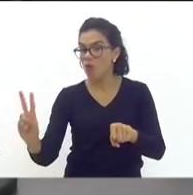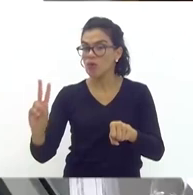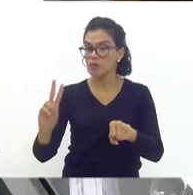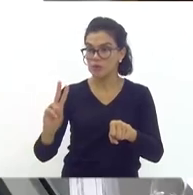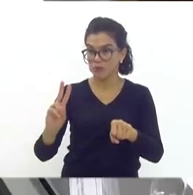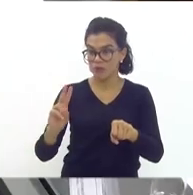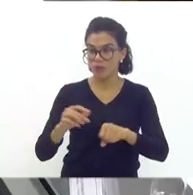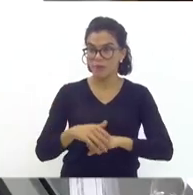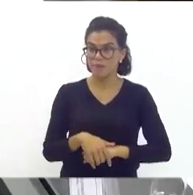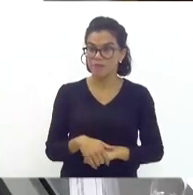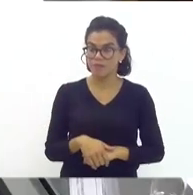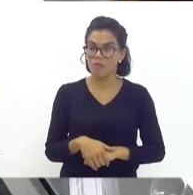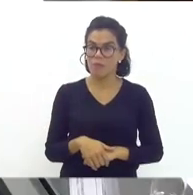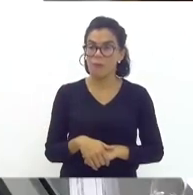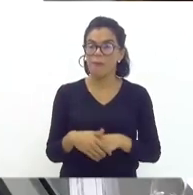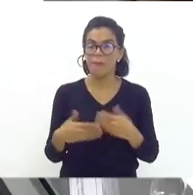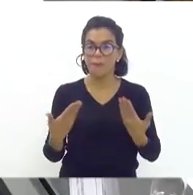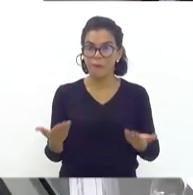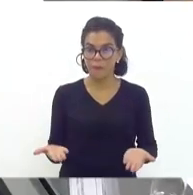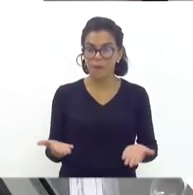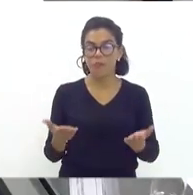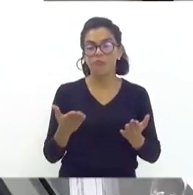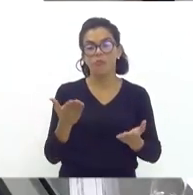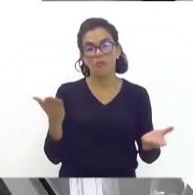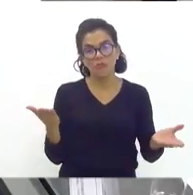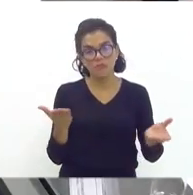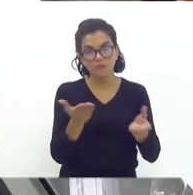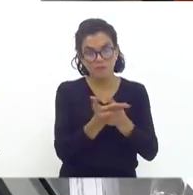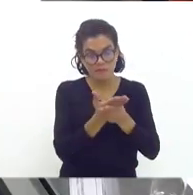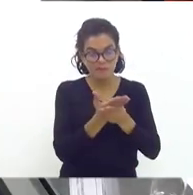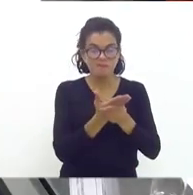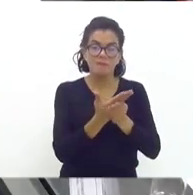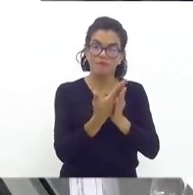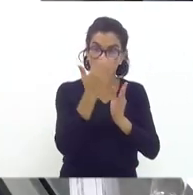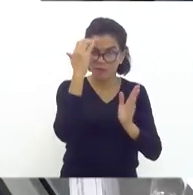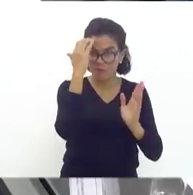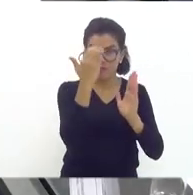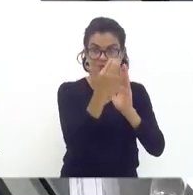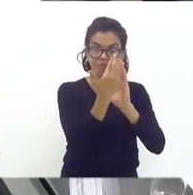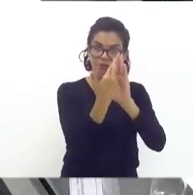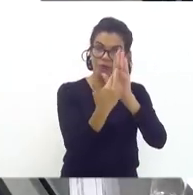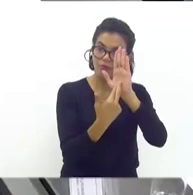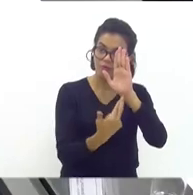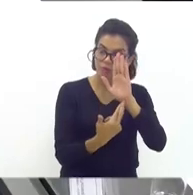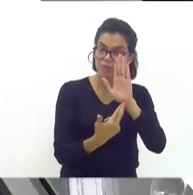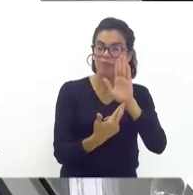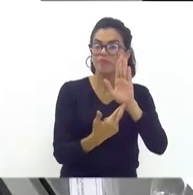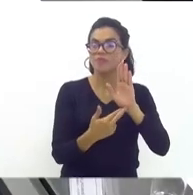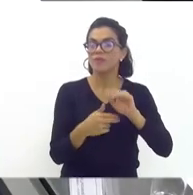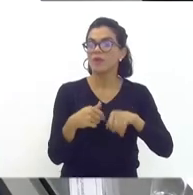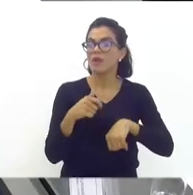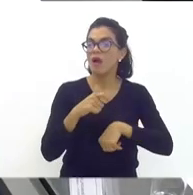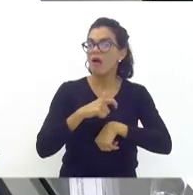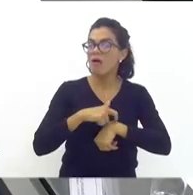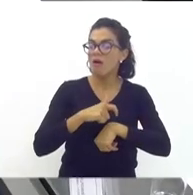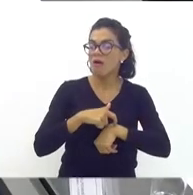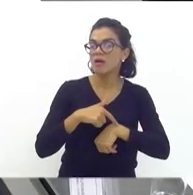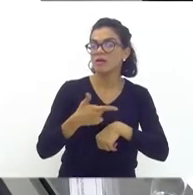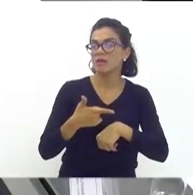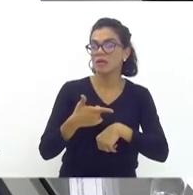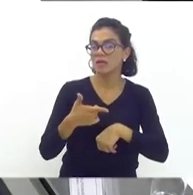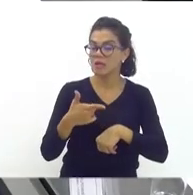foi legal então é um processo regulatório para verificar quando ela sugere